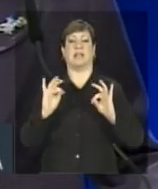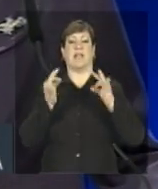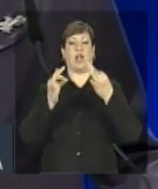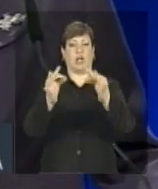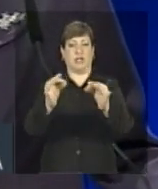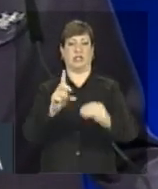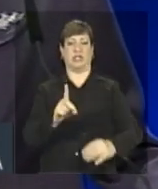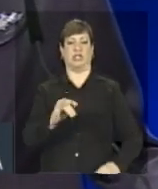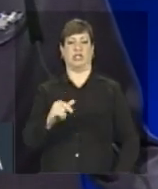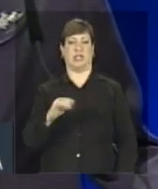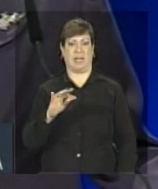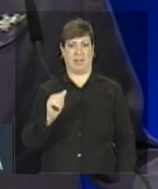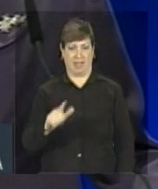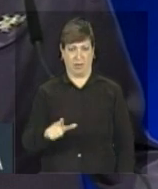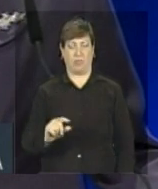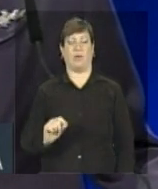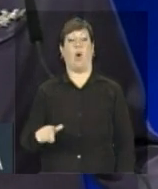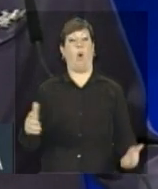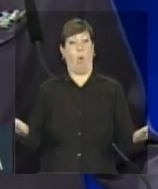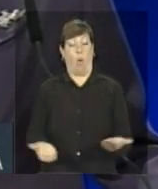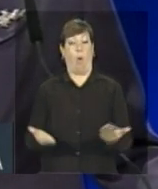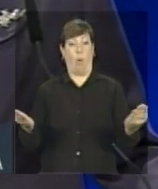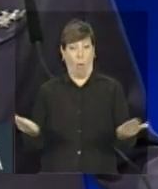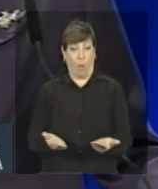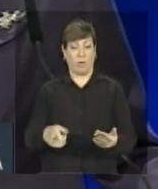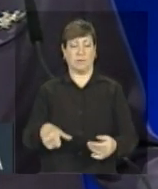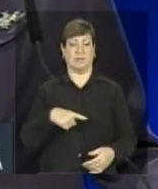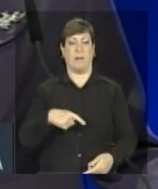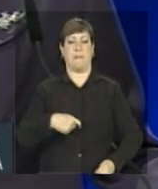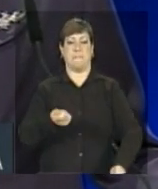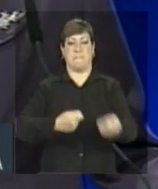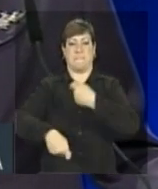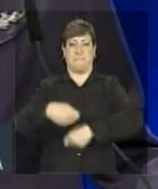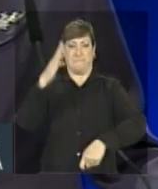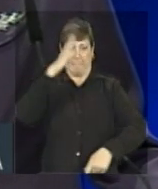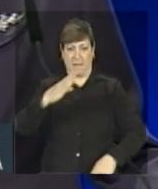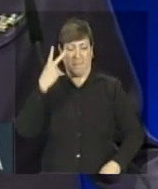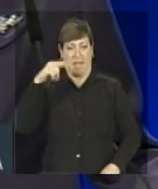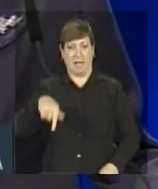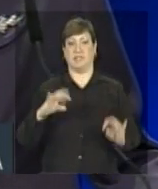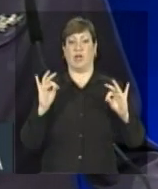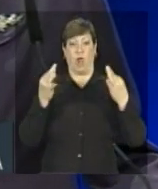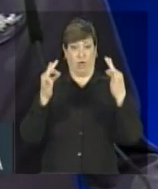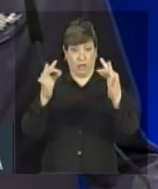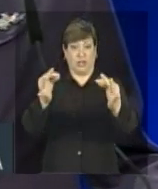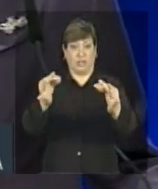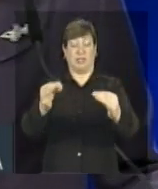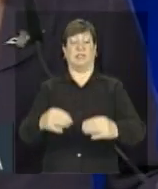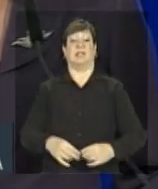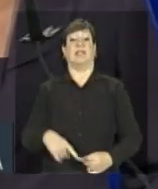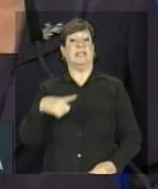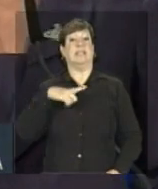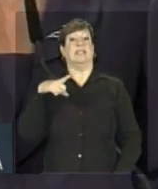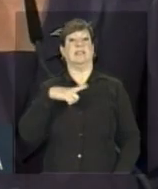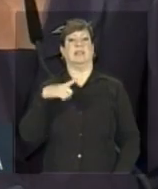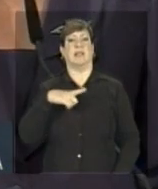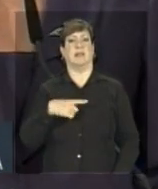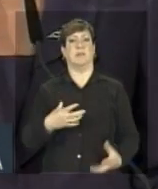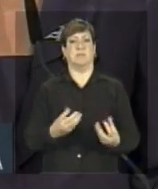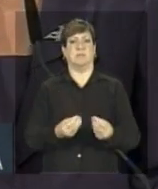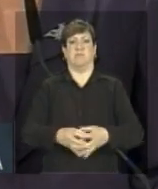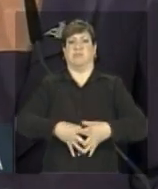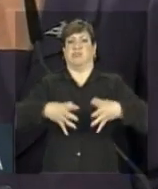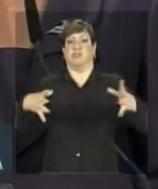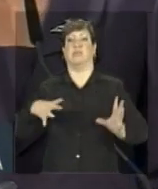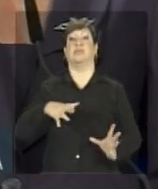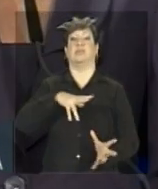tecnologias digitais. Hoje, o mercado brasileiro para essas tecnologias tem dimensões